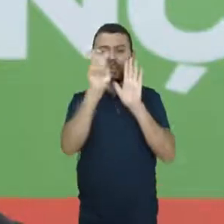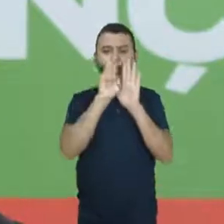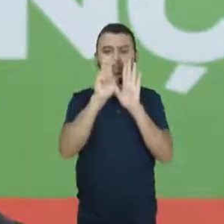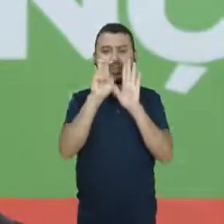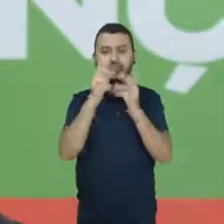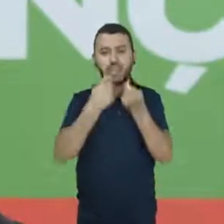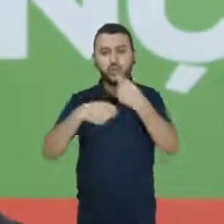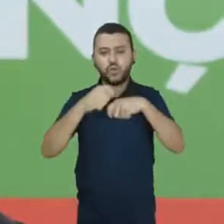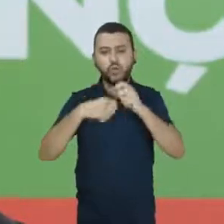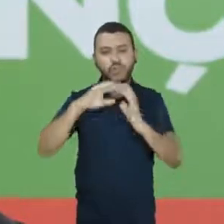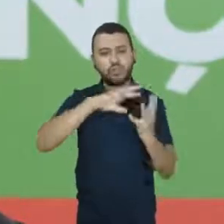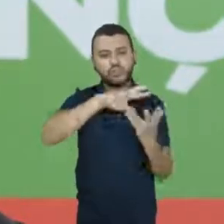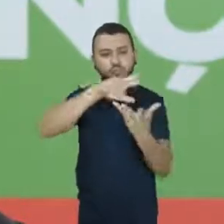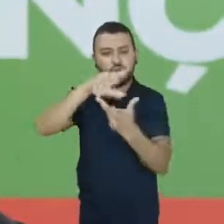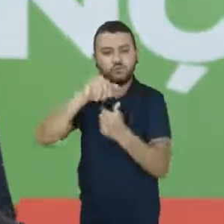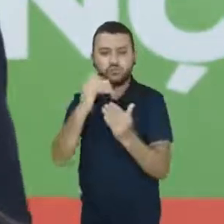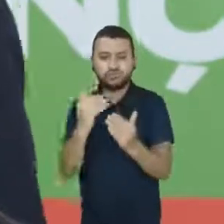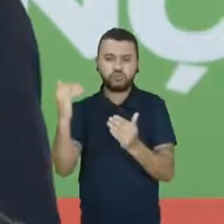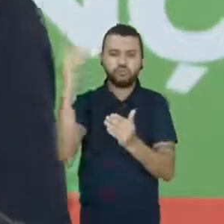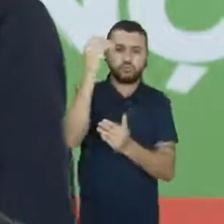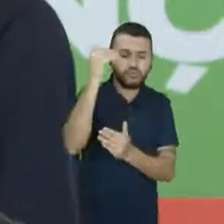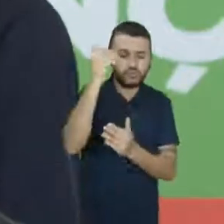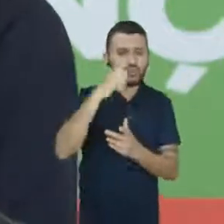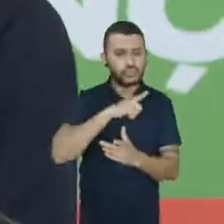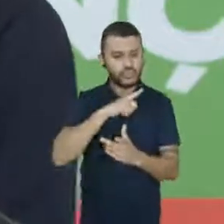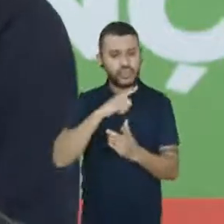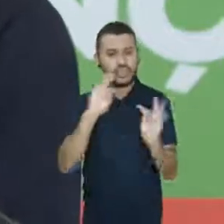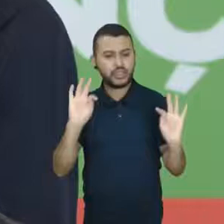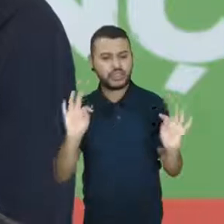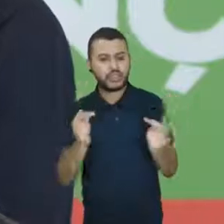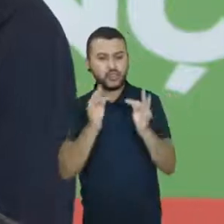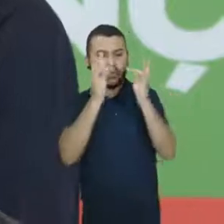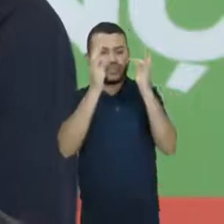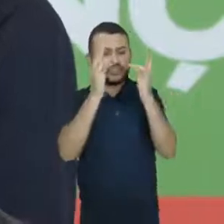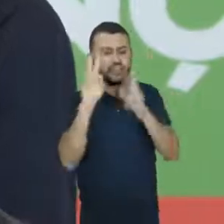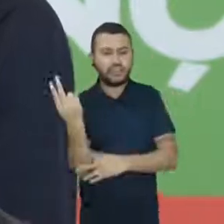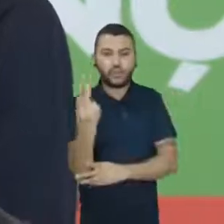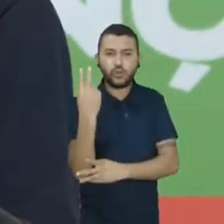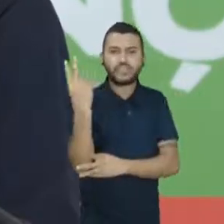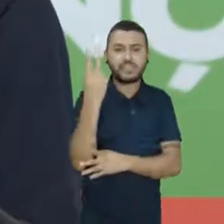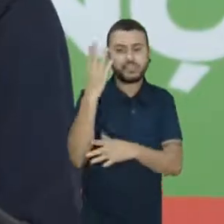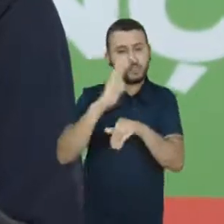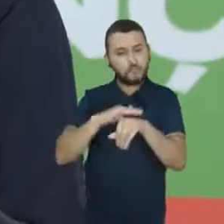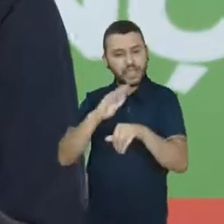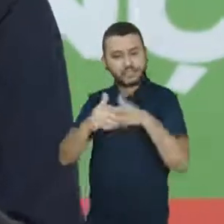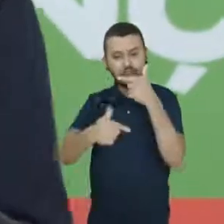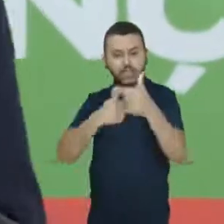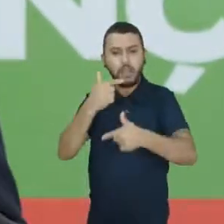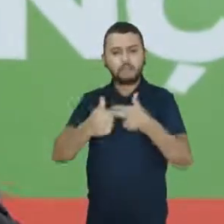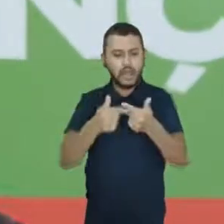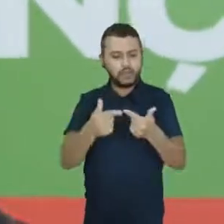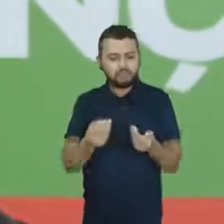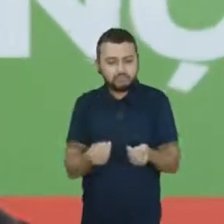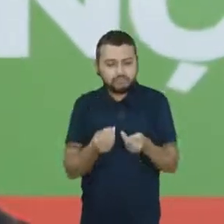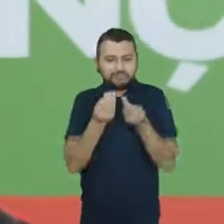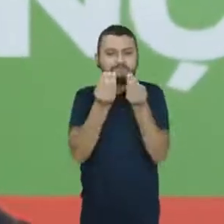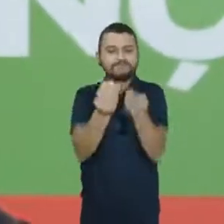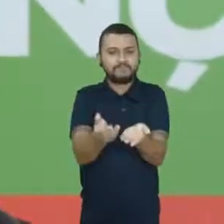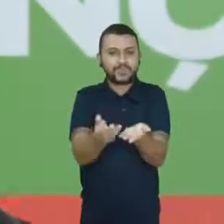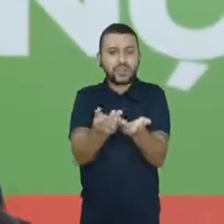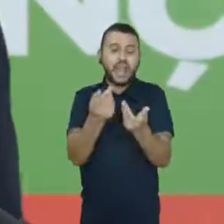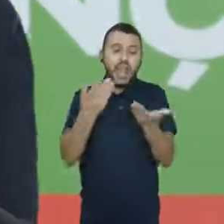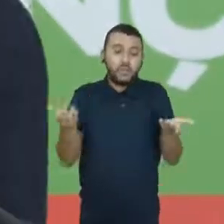potencial extraordinário de agregação de valores nas coisas que ele faz, que ele produz, não precisaria ser